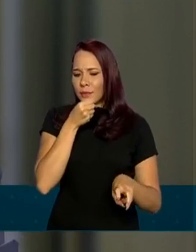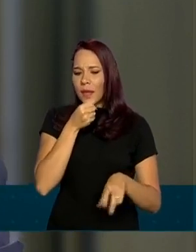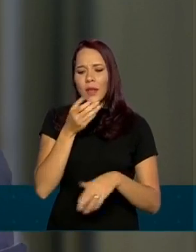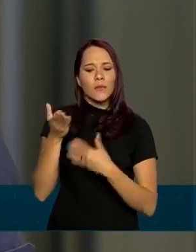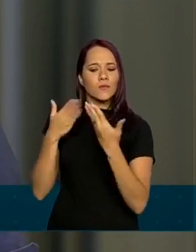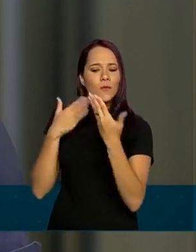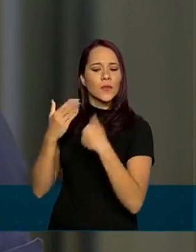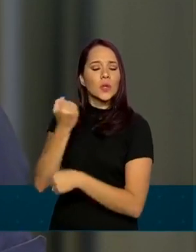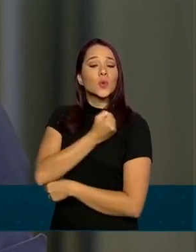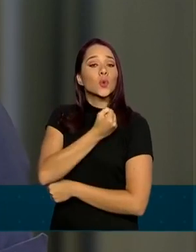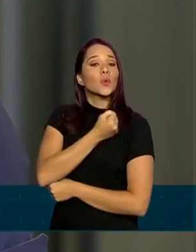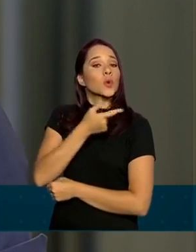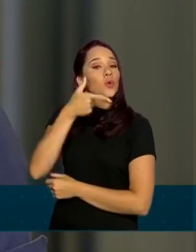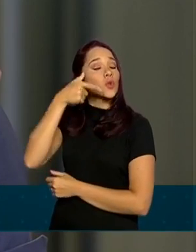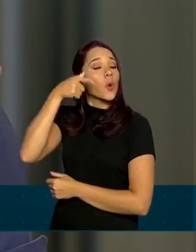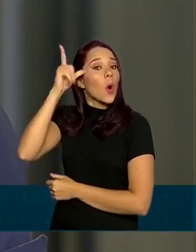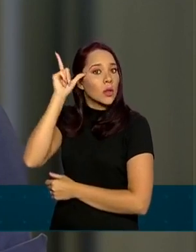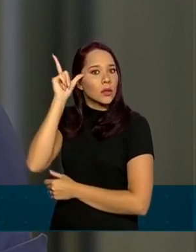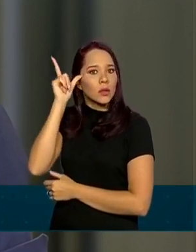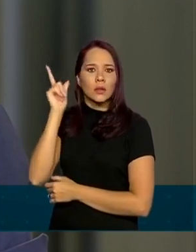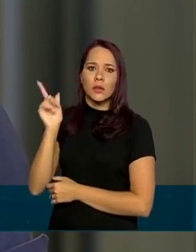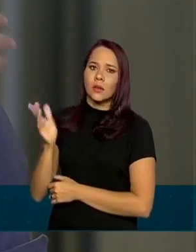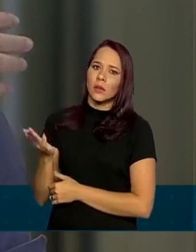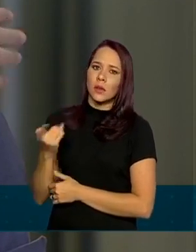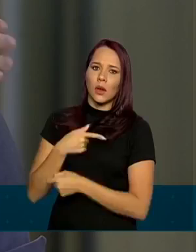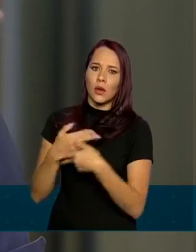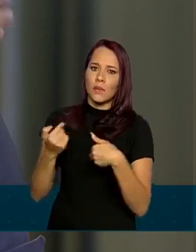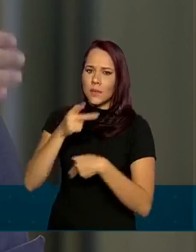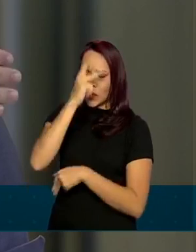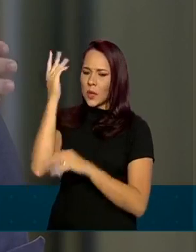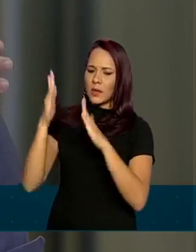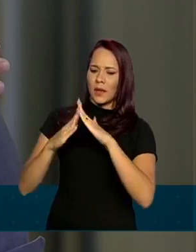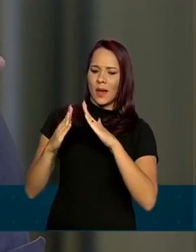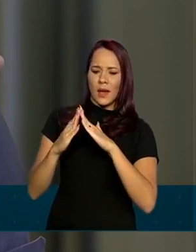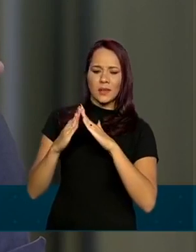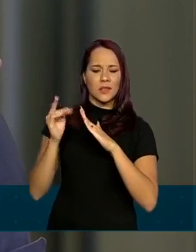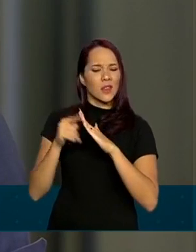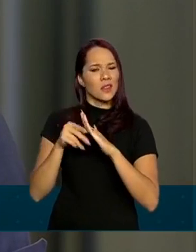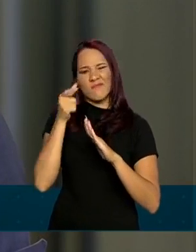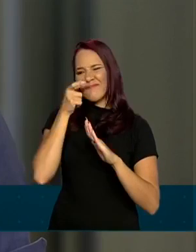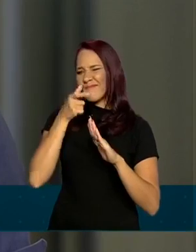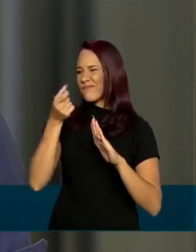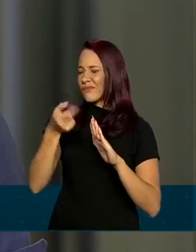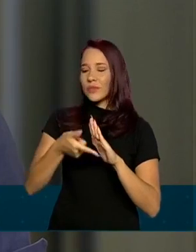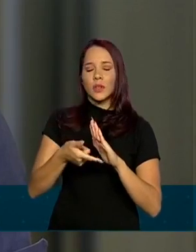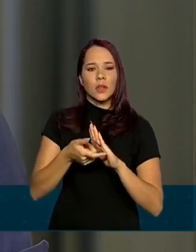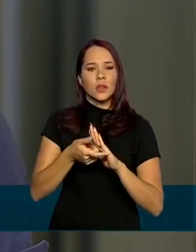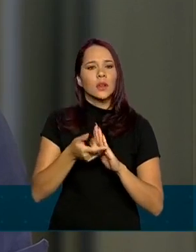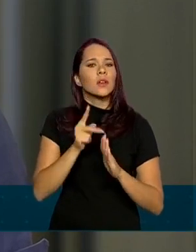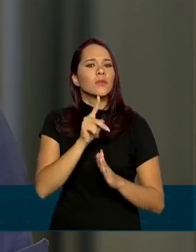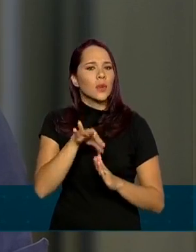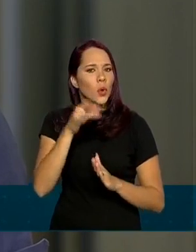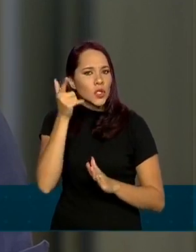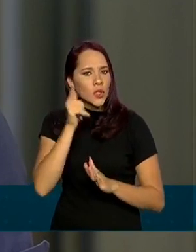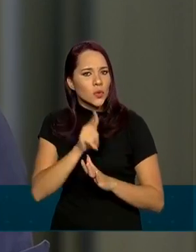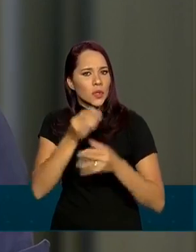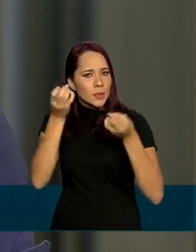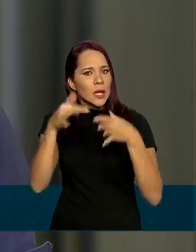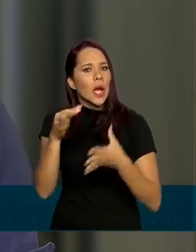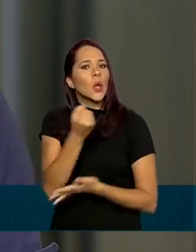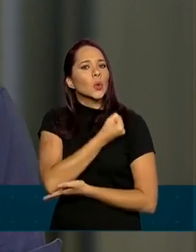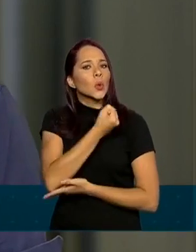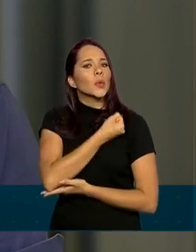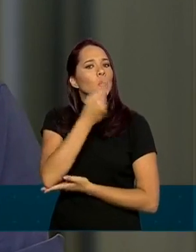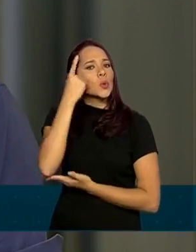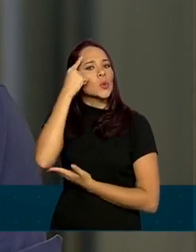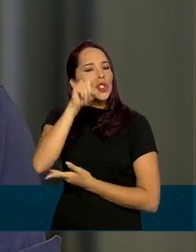falando sobre os números de ontem que é uma coisa que a pessoa que está em casa já não tem mais tanto interesse eu quero saber se em algum momento a gente vai poder voltar a falar dos números do